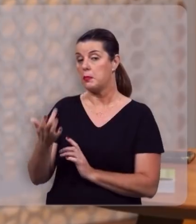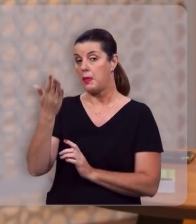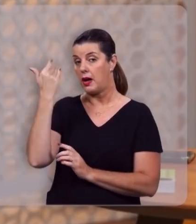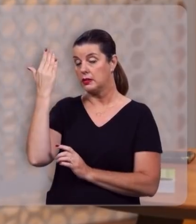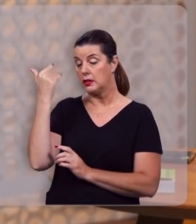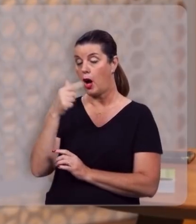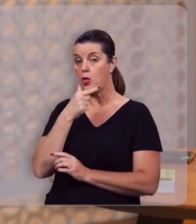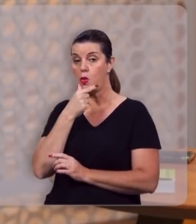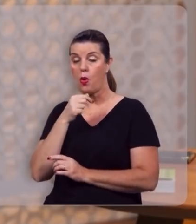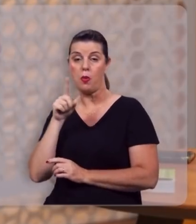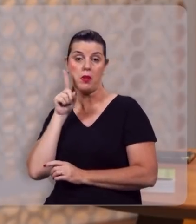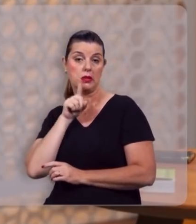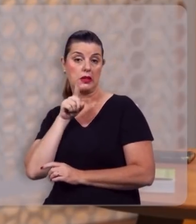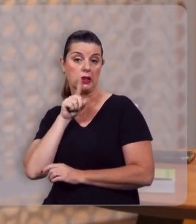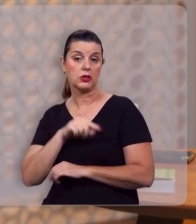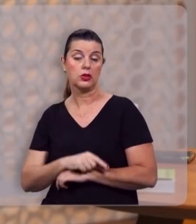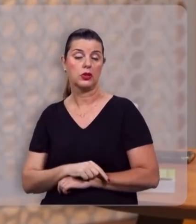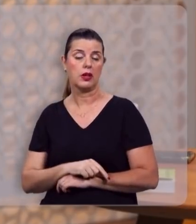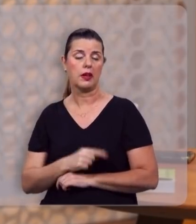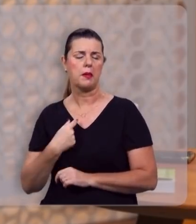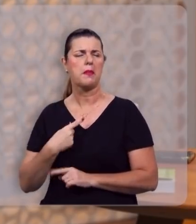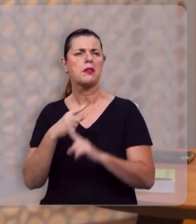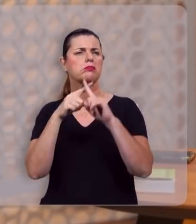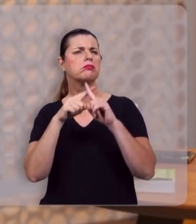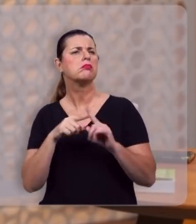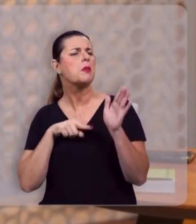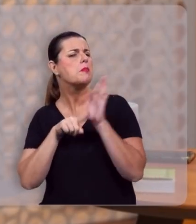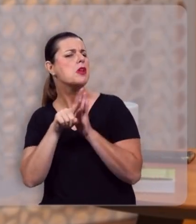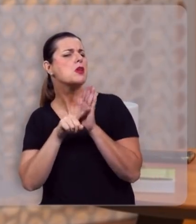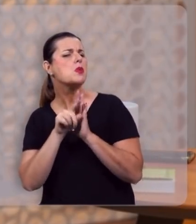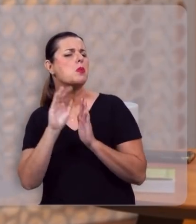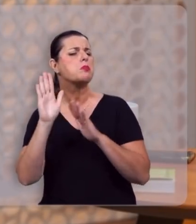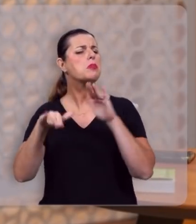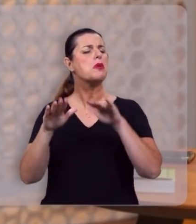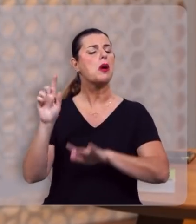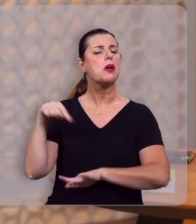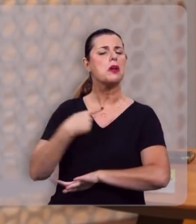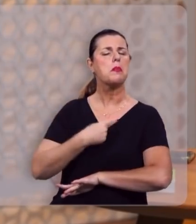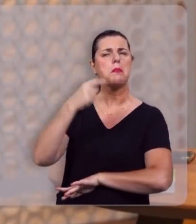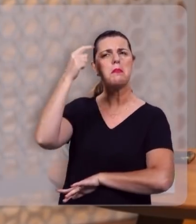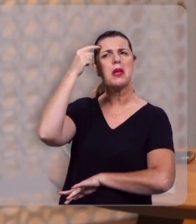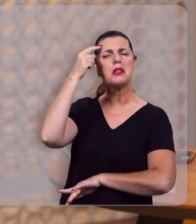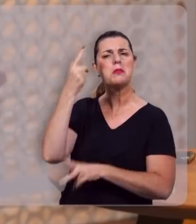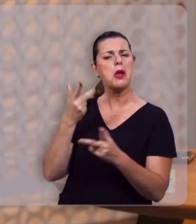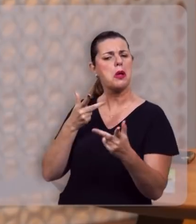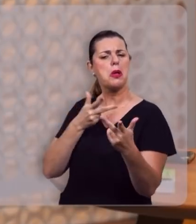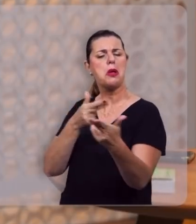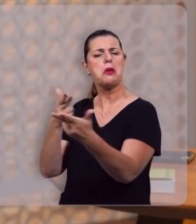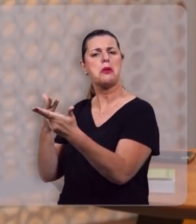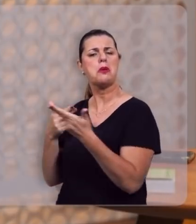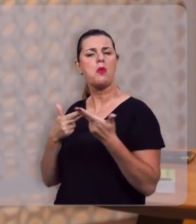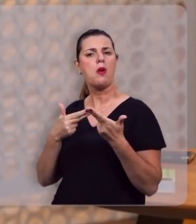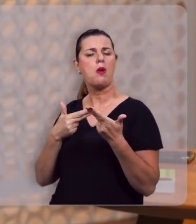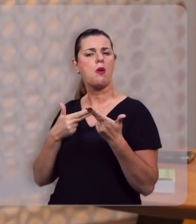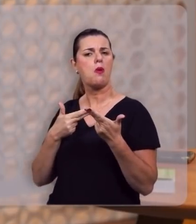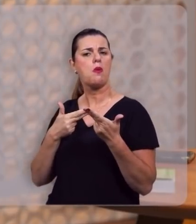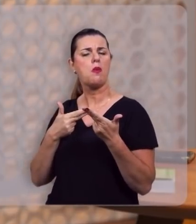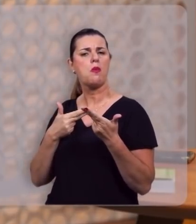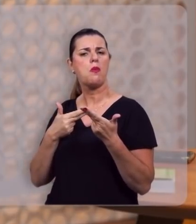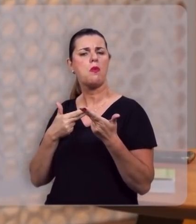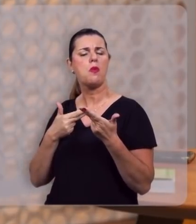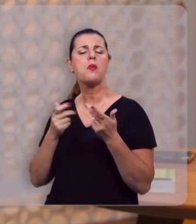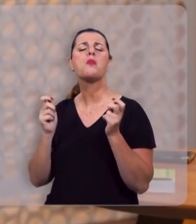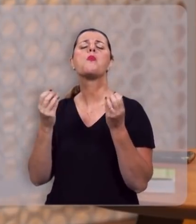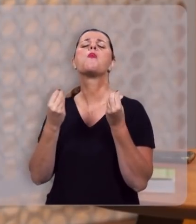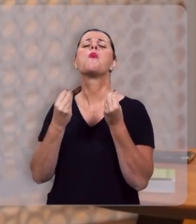escocês David Hume levantou um questionamento que muitas vezes ecoa na cabeça de muitas pessoas: